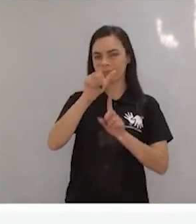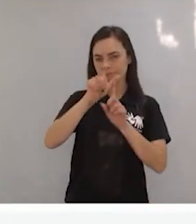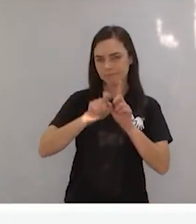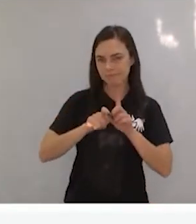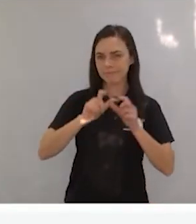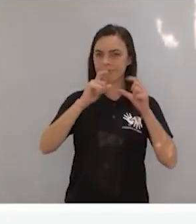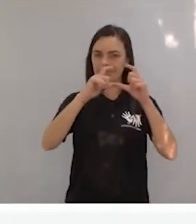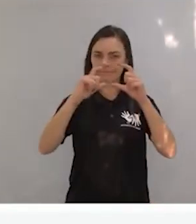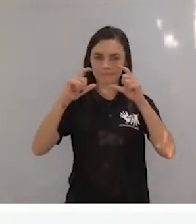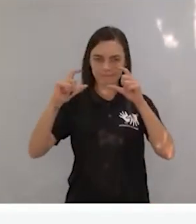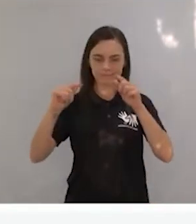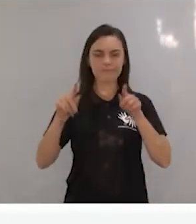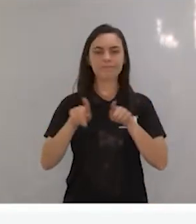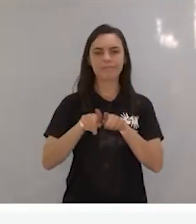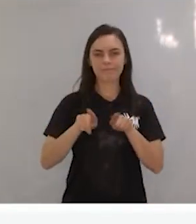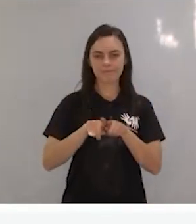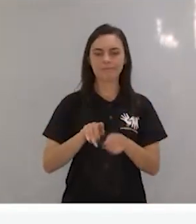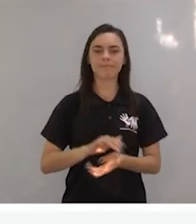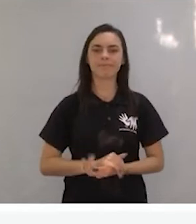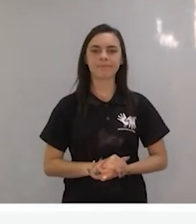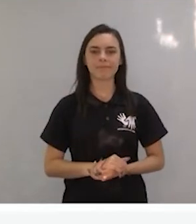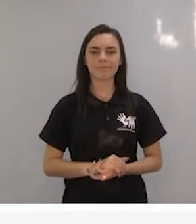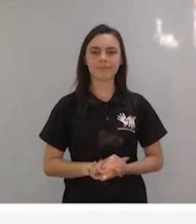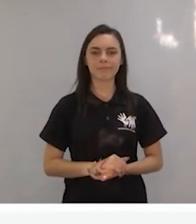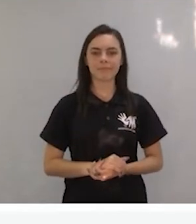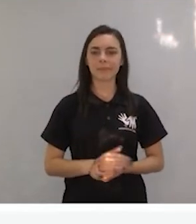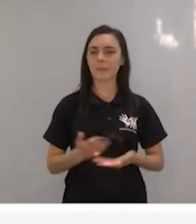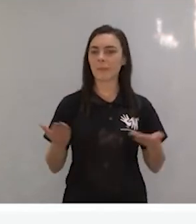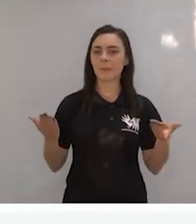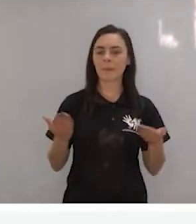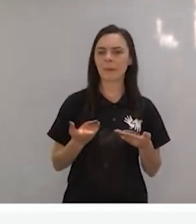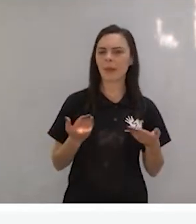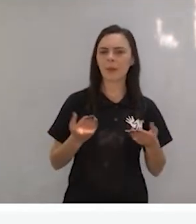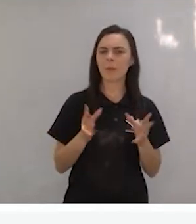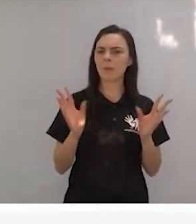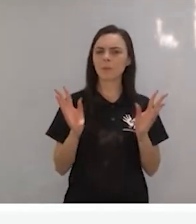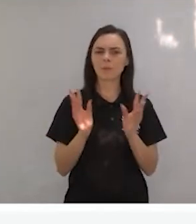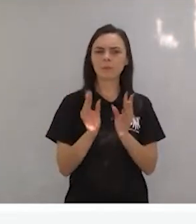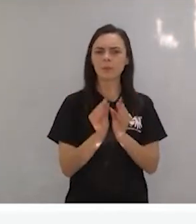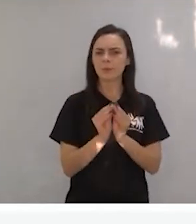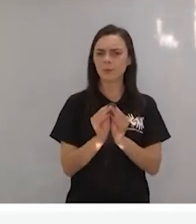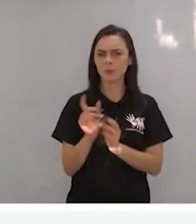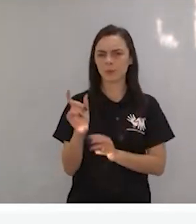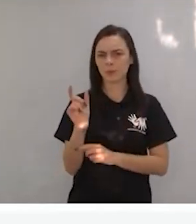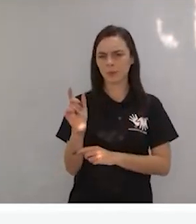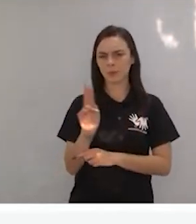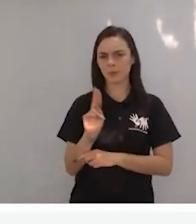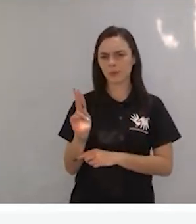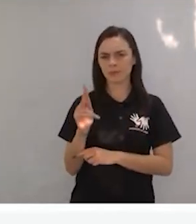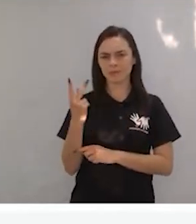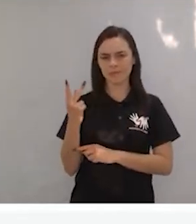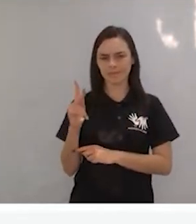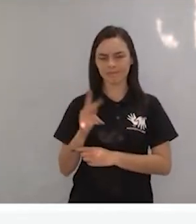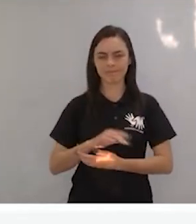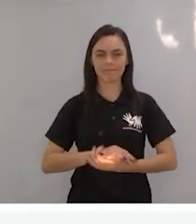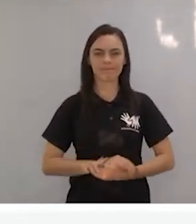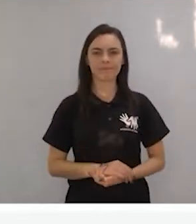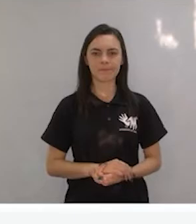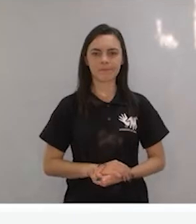das histórias de tirinha também, tá? Então agora nós vamos trabalhar um pouquinho com o nome da